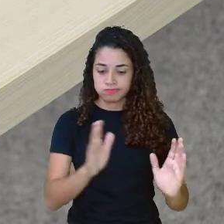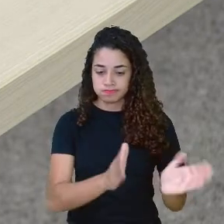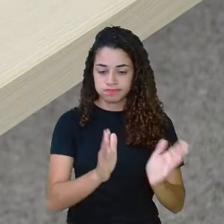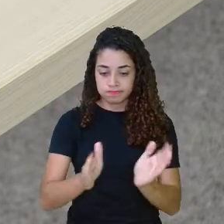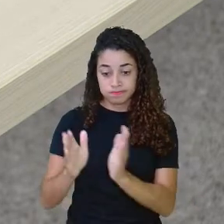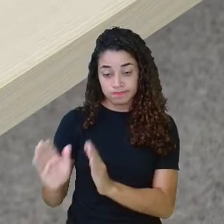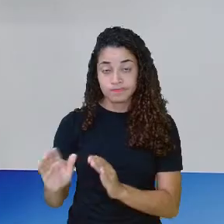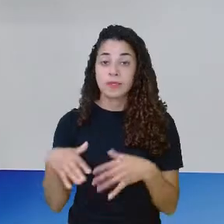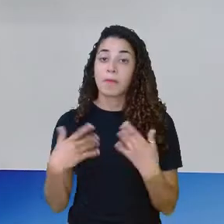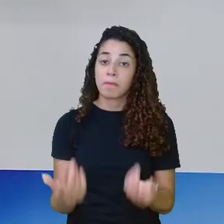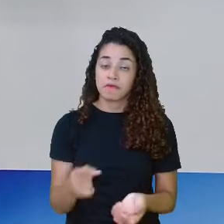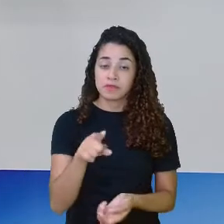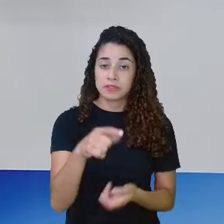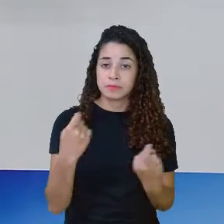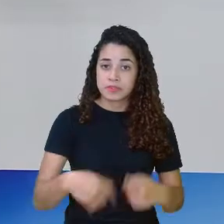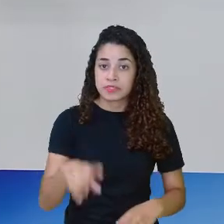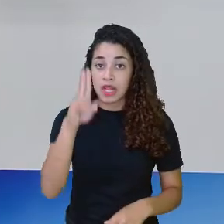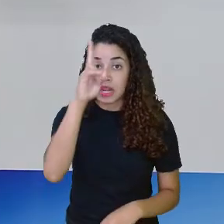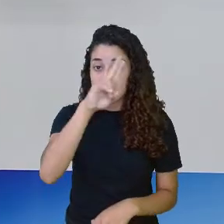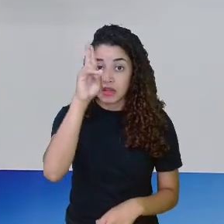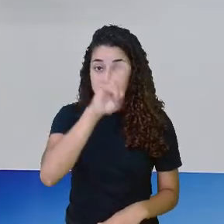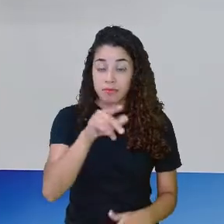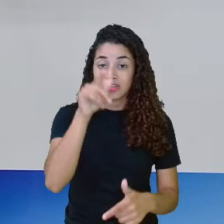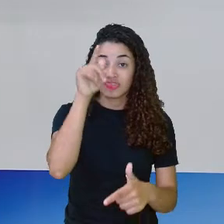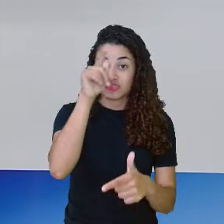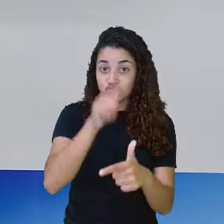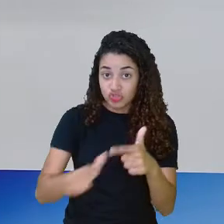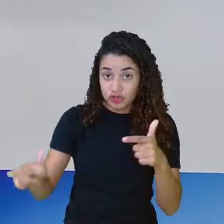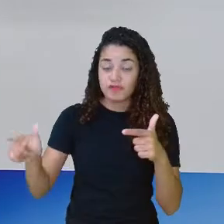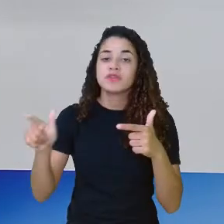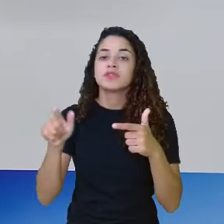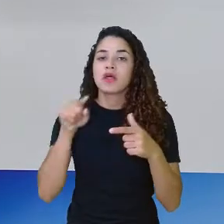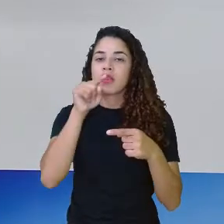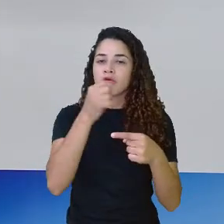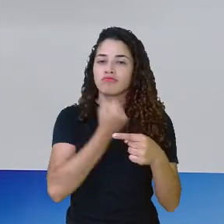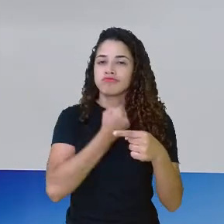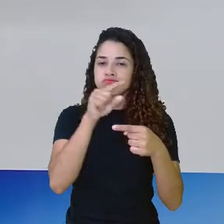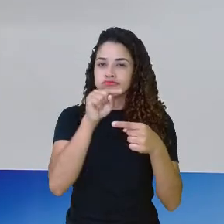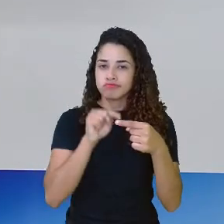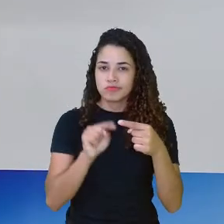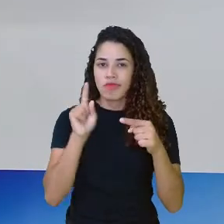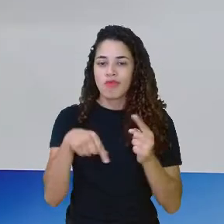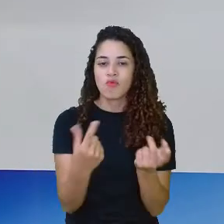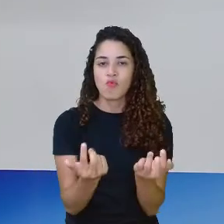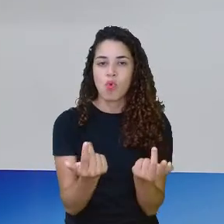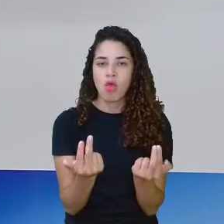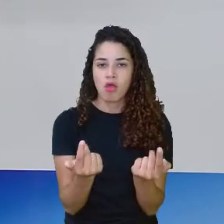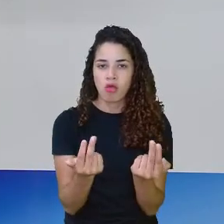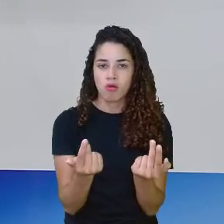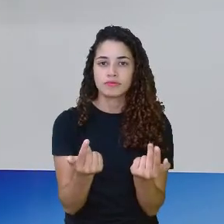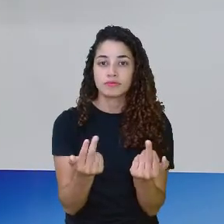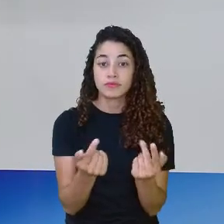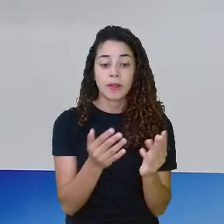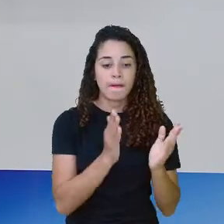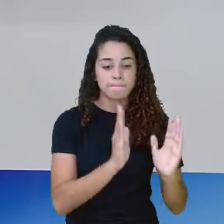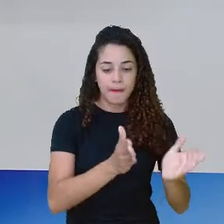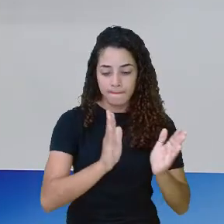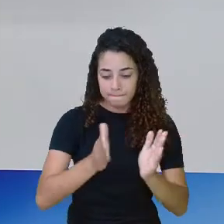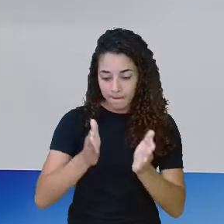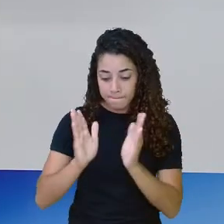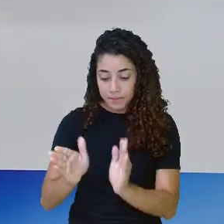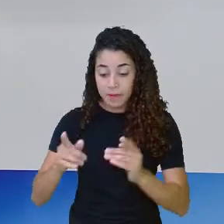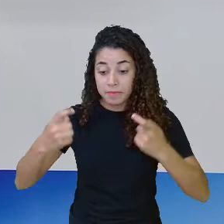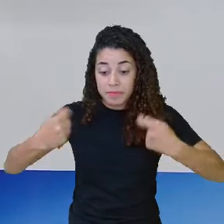você precisa lembrar que a divisão na fração são iguais. Todas as